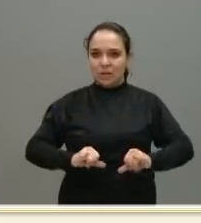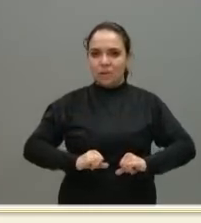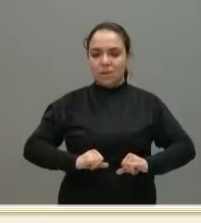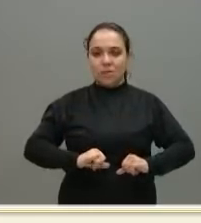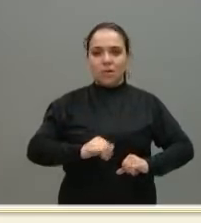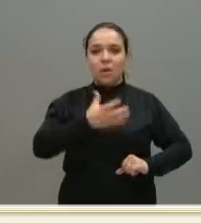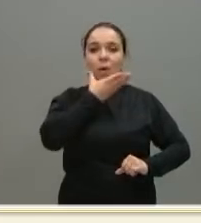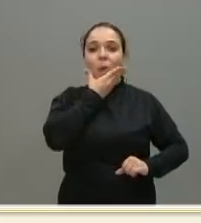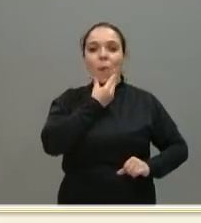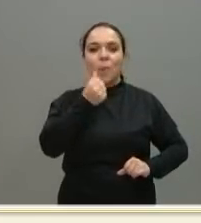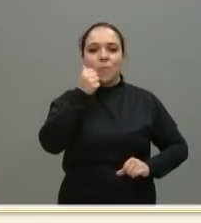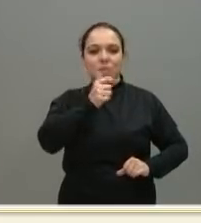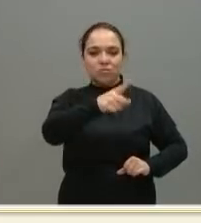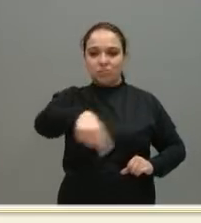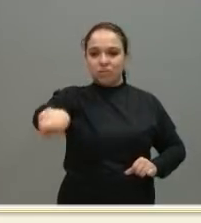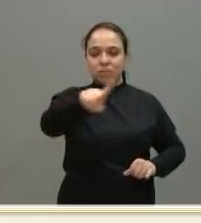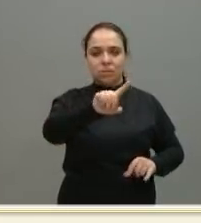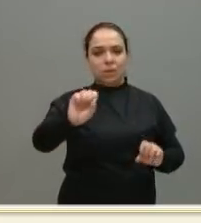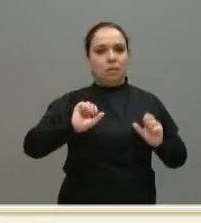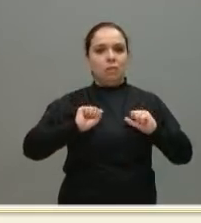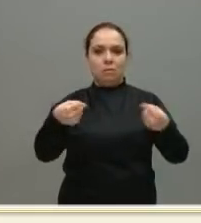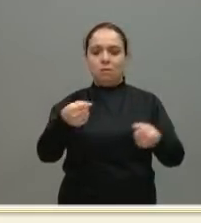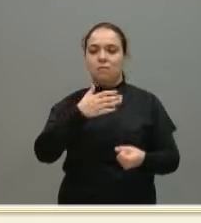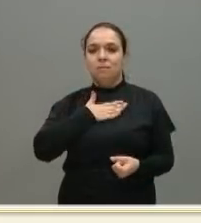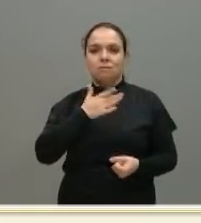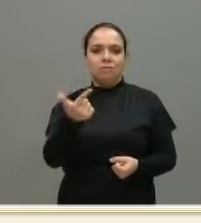homens não me defenderam.